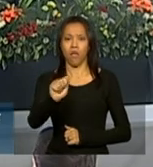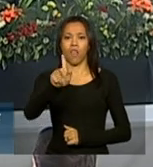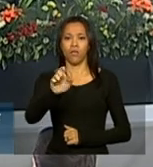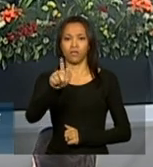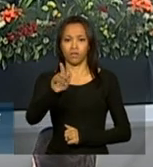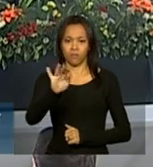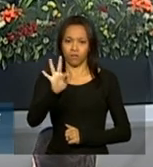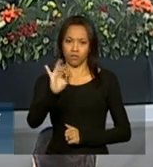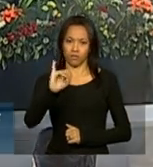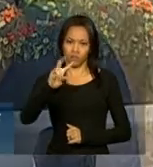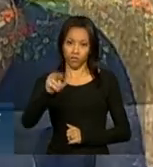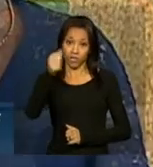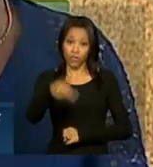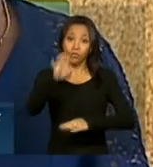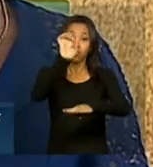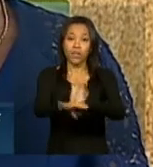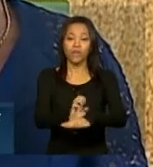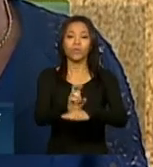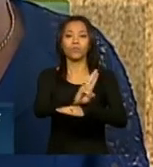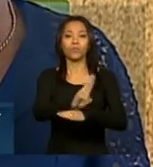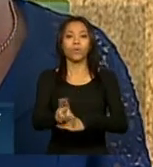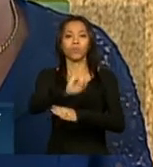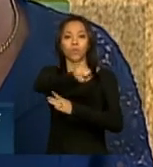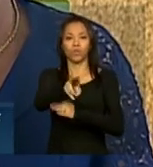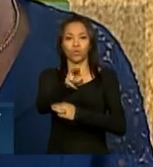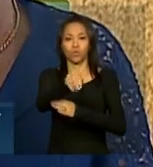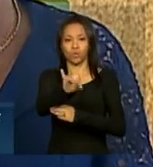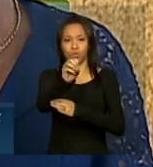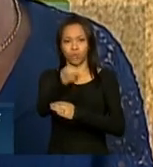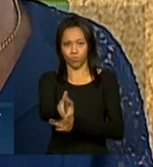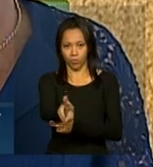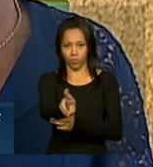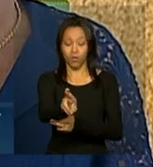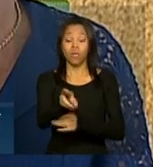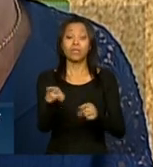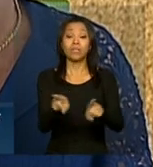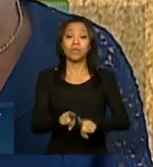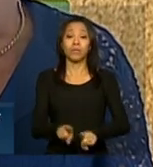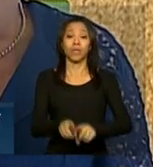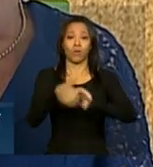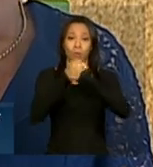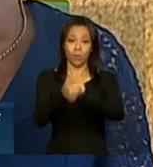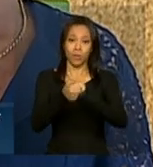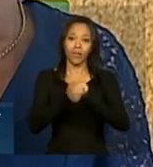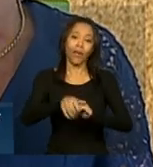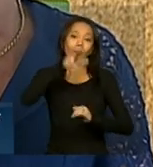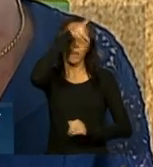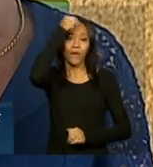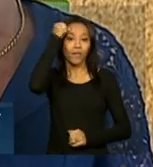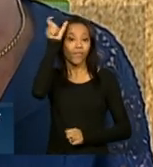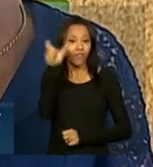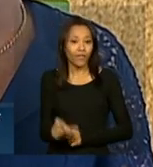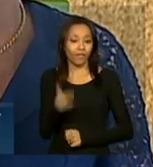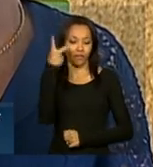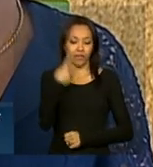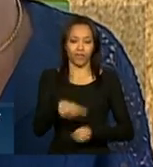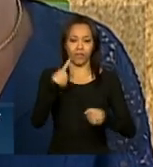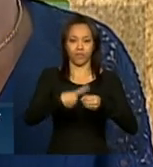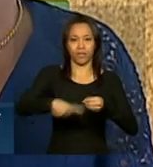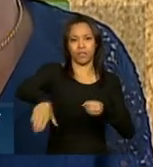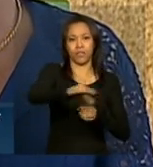Grosso, o Romualdo Júnior. Cumprimentar o prefeito de Lucas do Rio